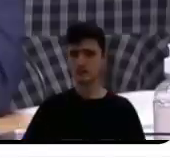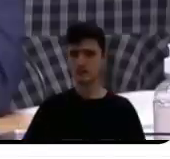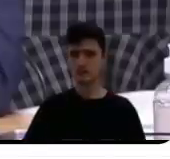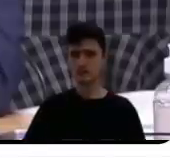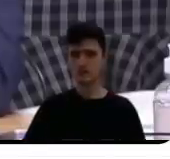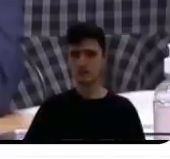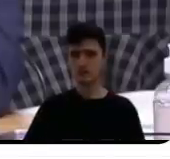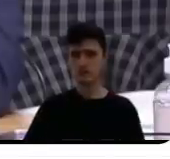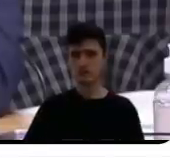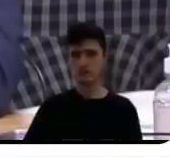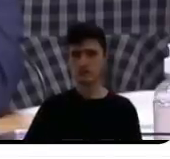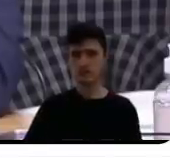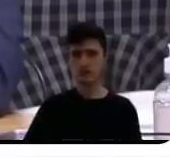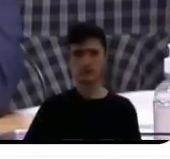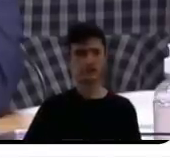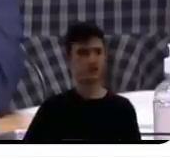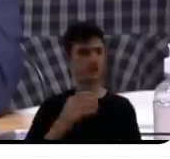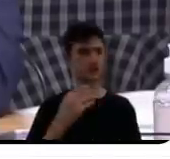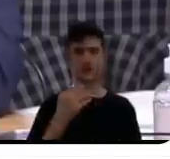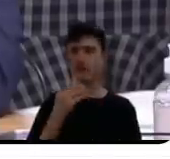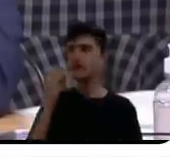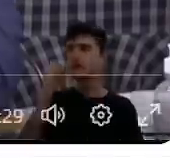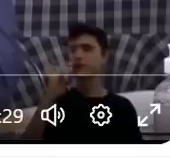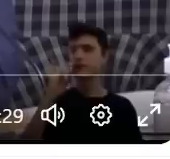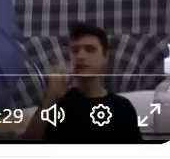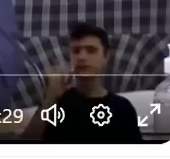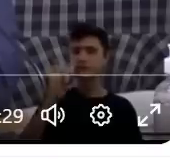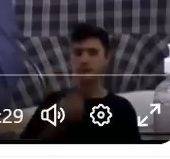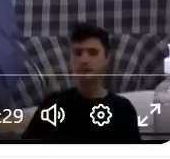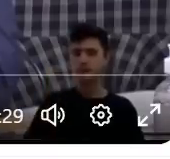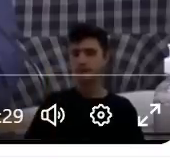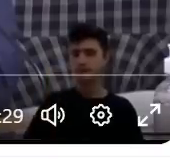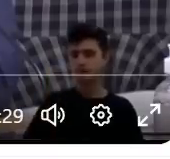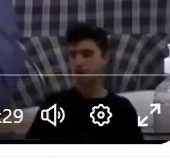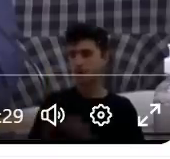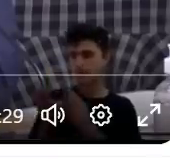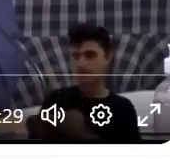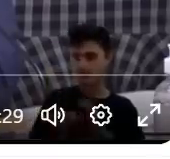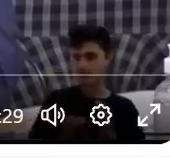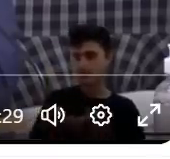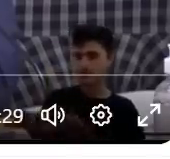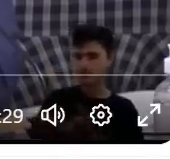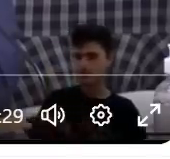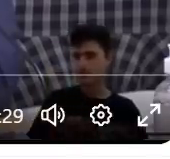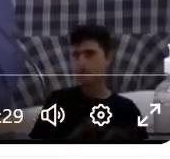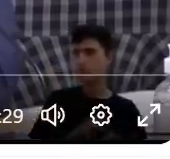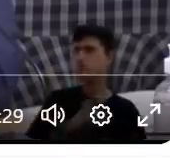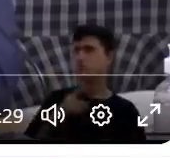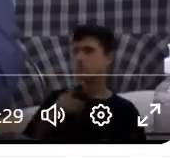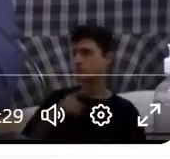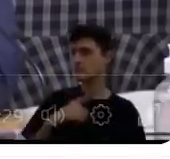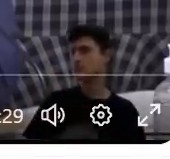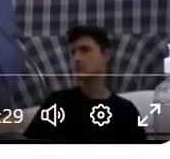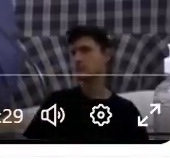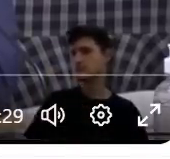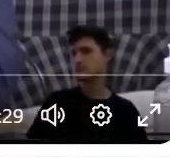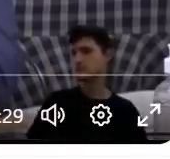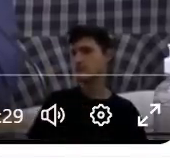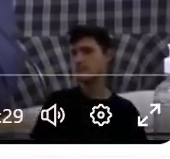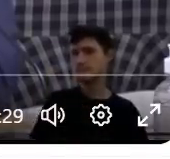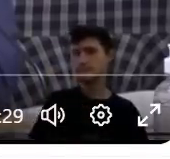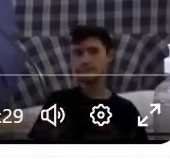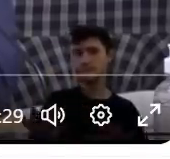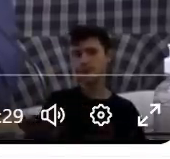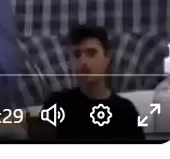o deputado os procedimentos foram tomados foram tomados agora o procedimento na realidade o